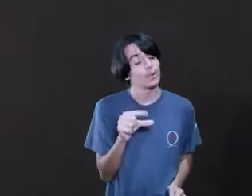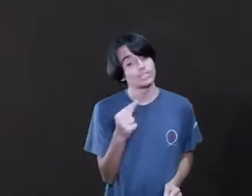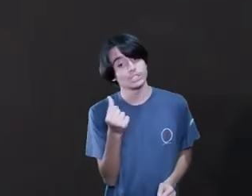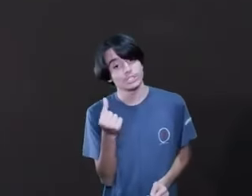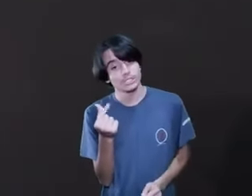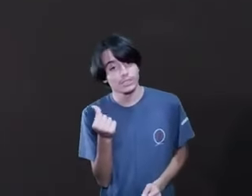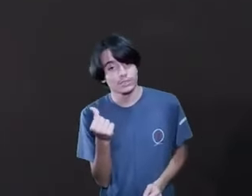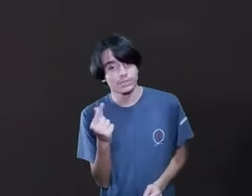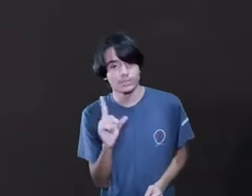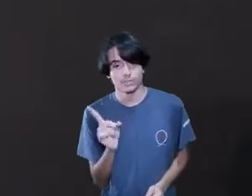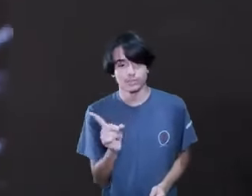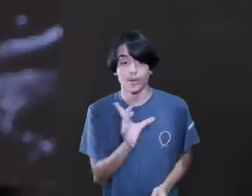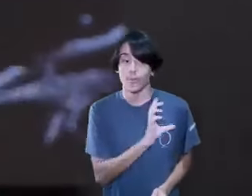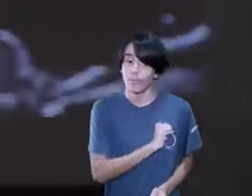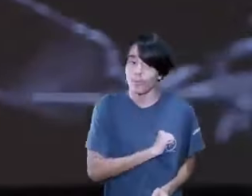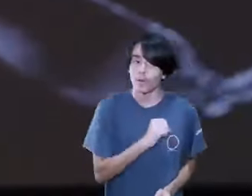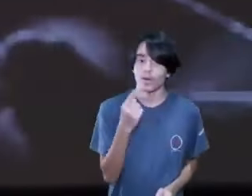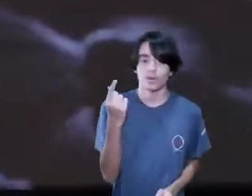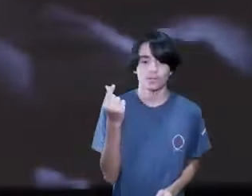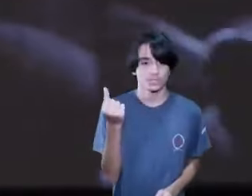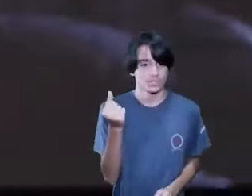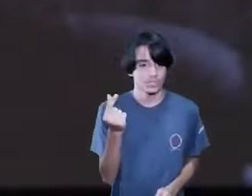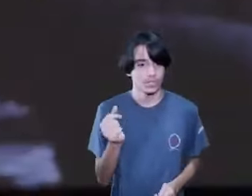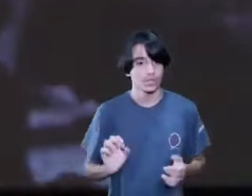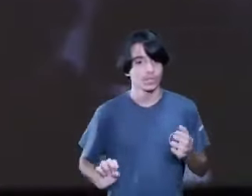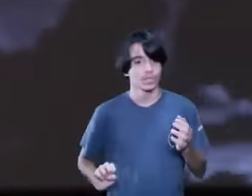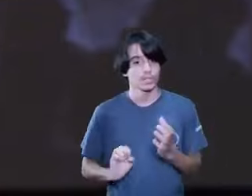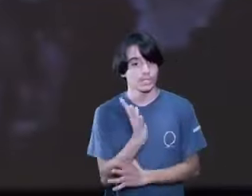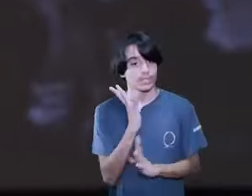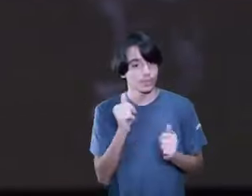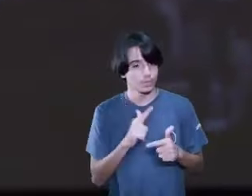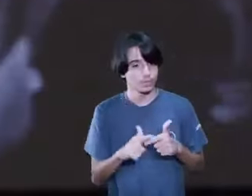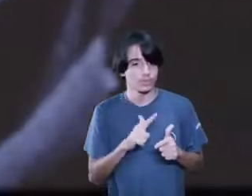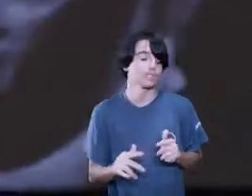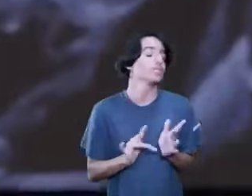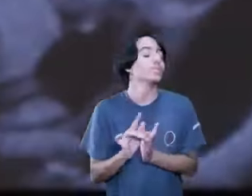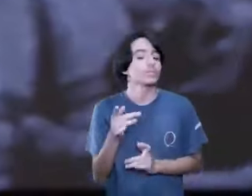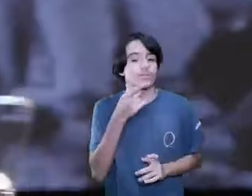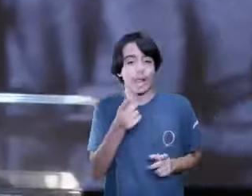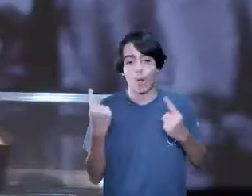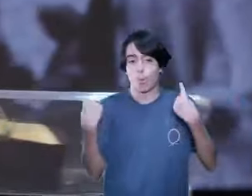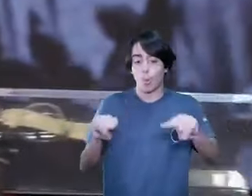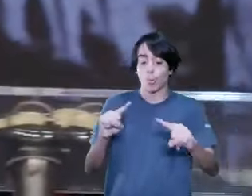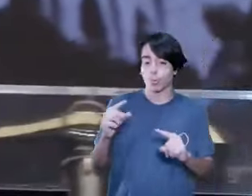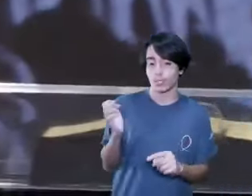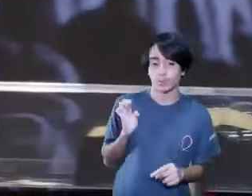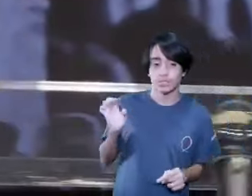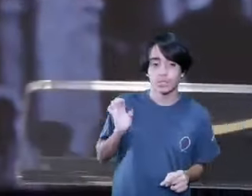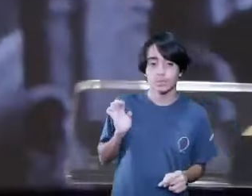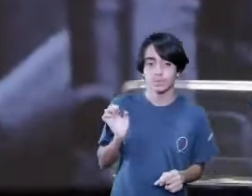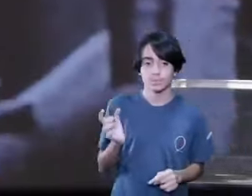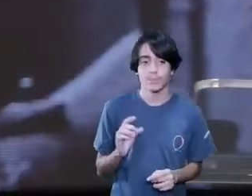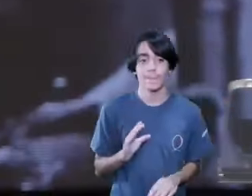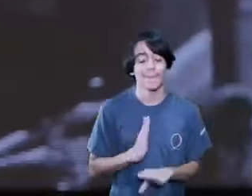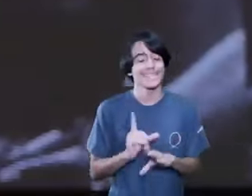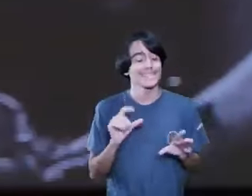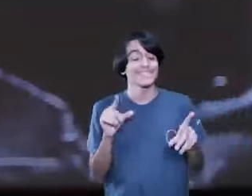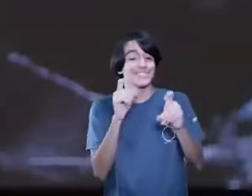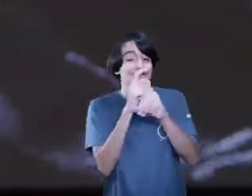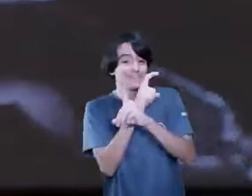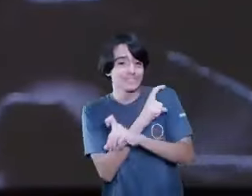dinheiro. O amor ao dinheiro. Jesus não está falando contra a riqueza. Jesus está dizendo quão difícil